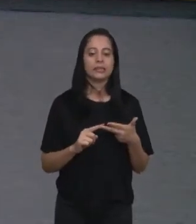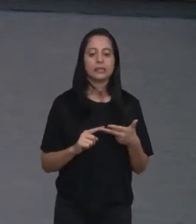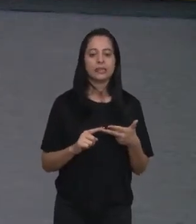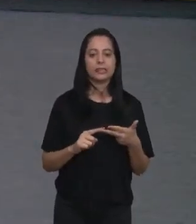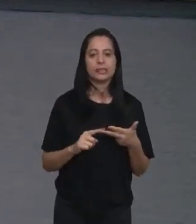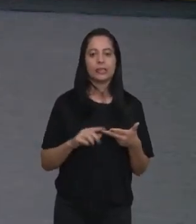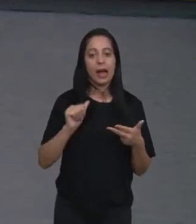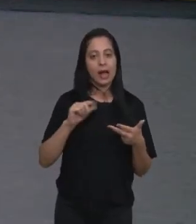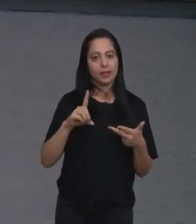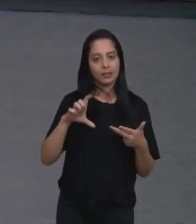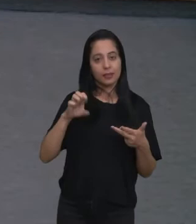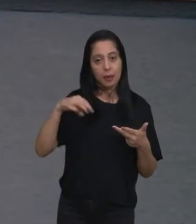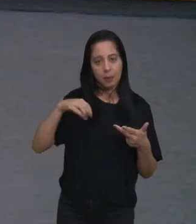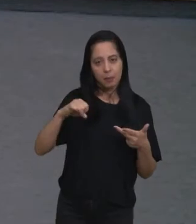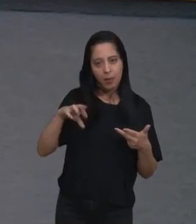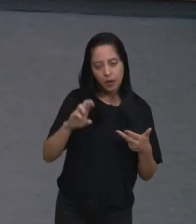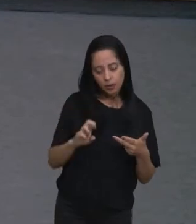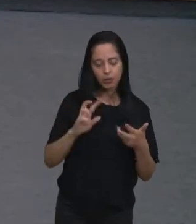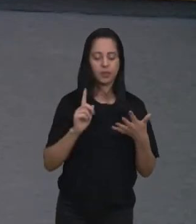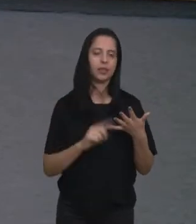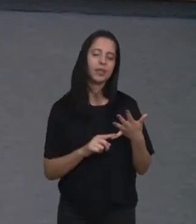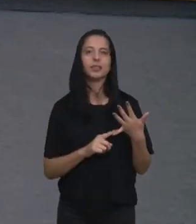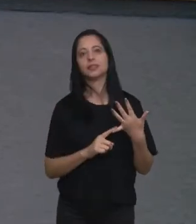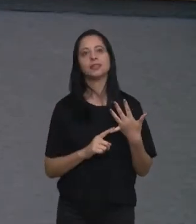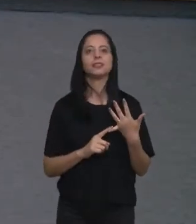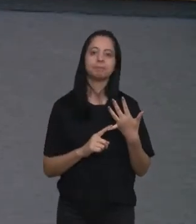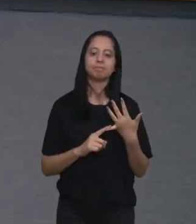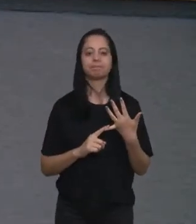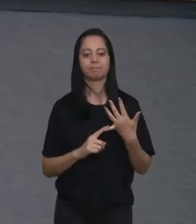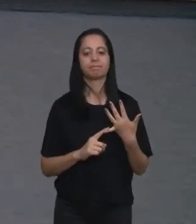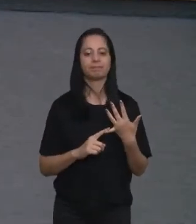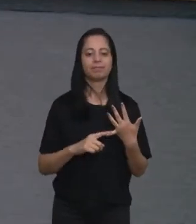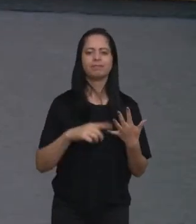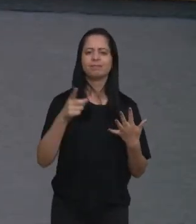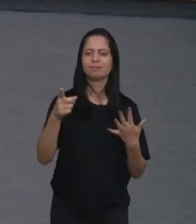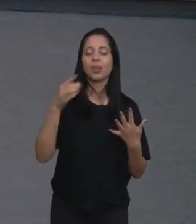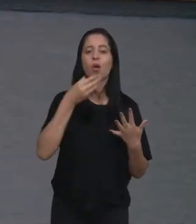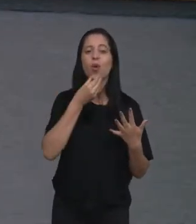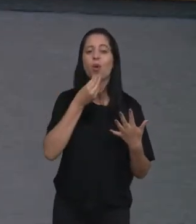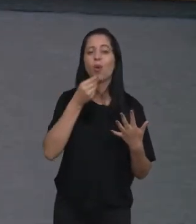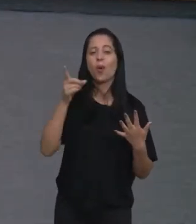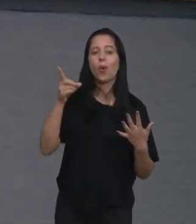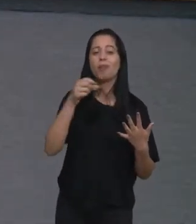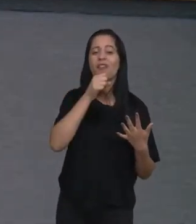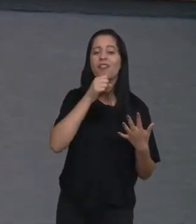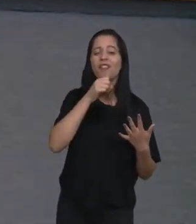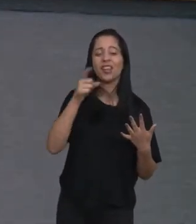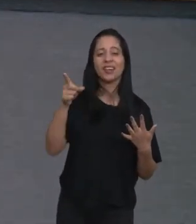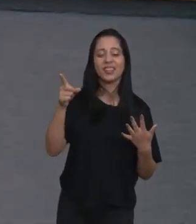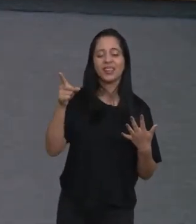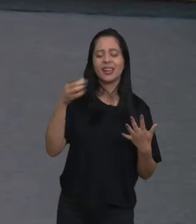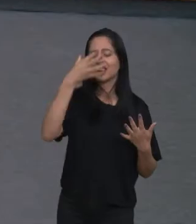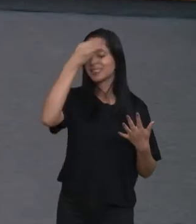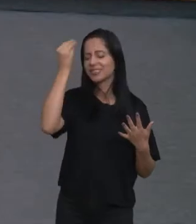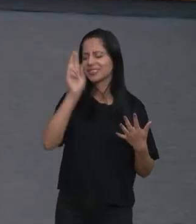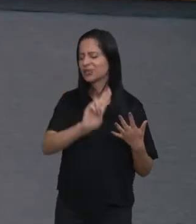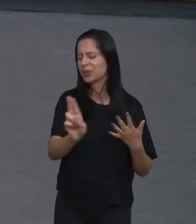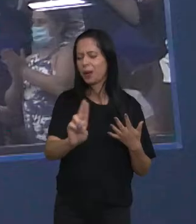companheiros Doralice, na pessoa desse senhor aqui esqueci o